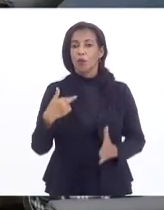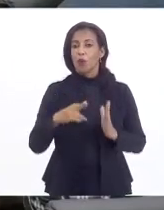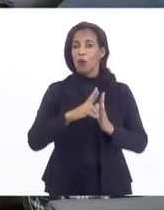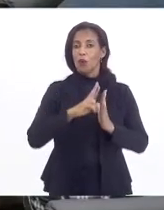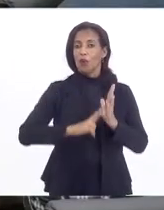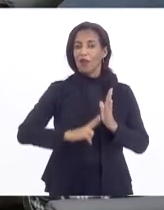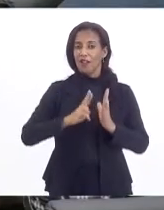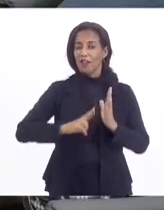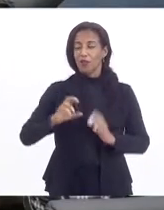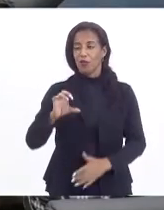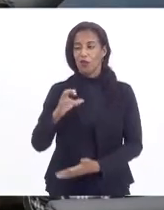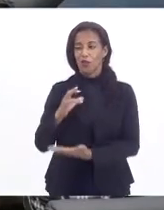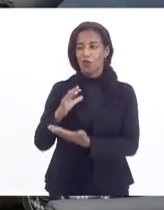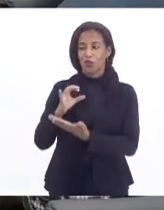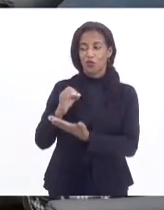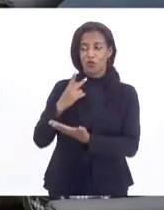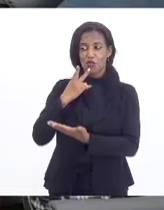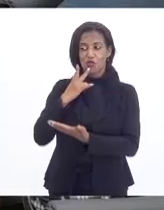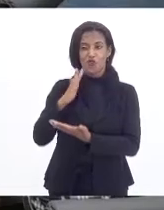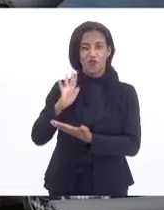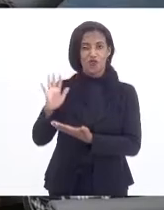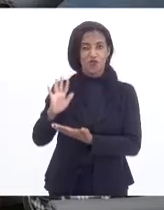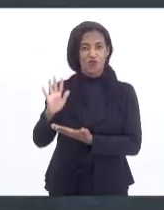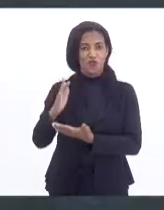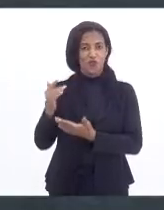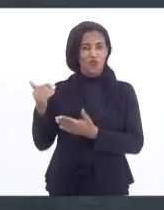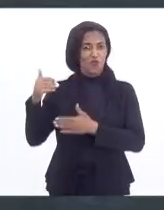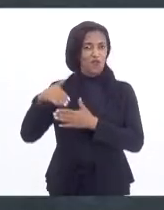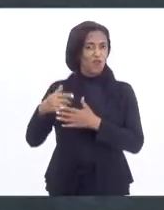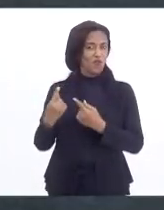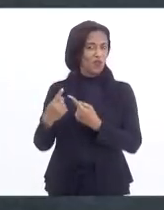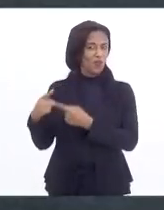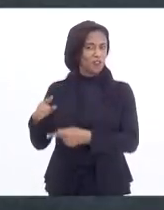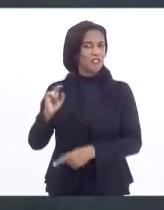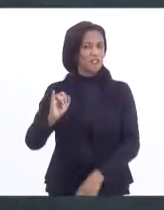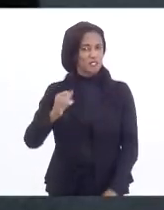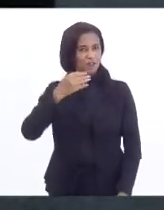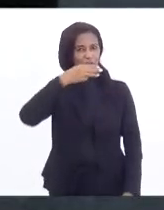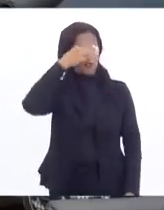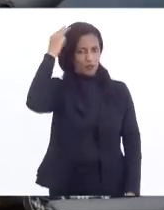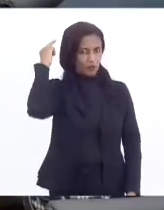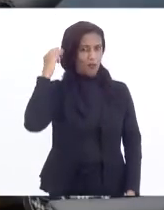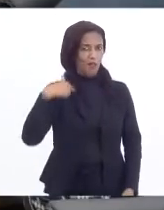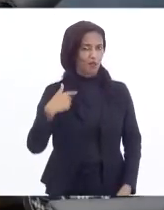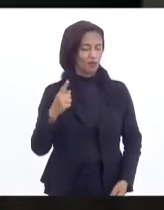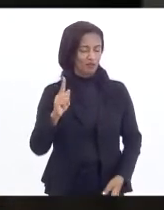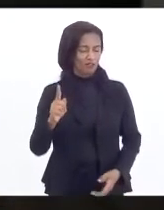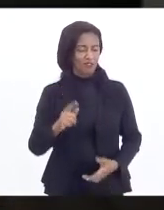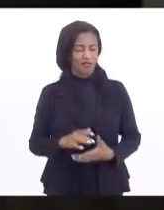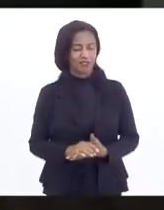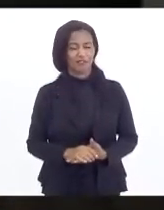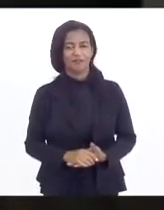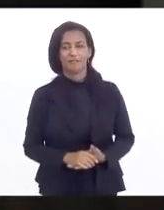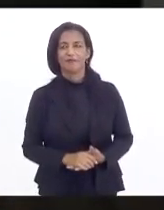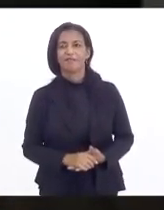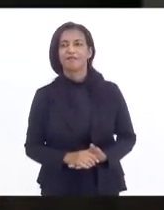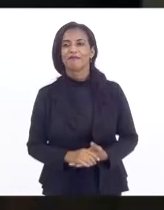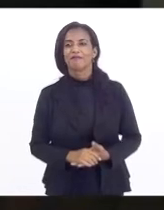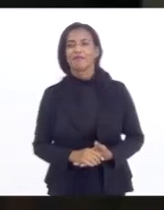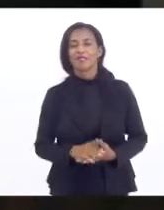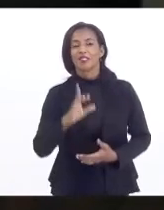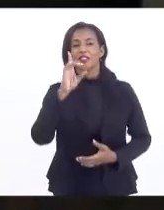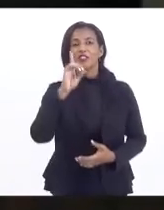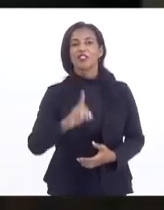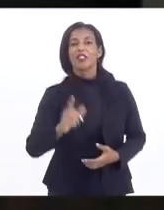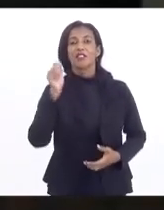Chico Machado, não vou fazer voto divergente. Se fosse o Márcio Pacheco, convergente. Muito obrigado, senhor. Pela Comissão de Defesa do Direito